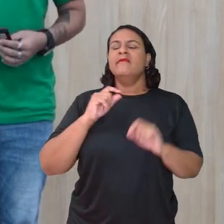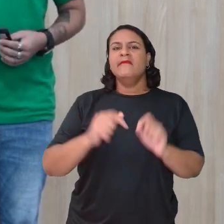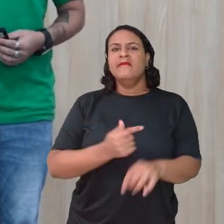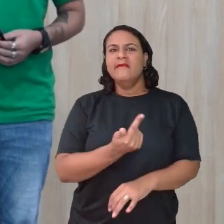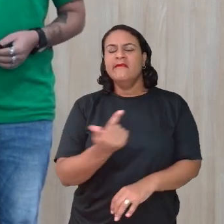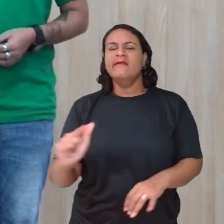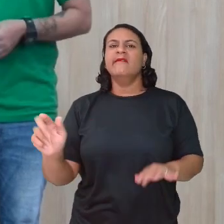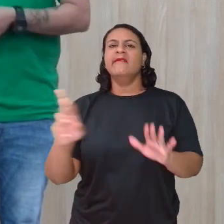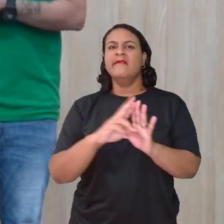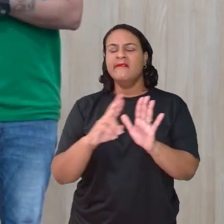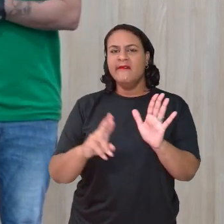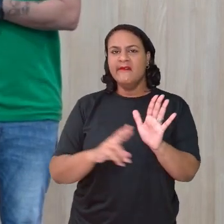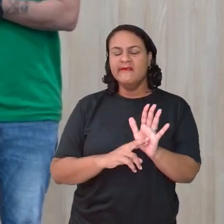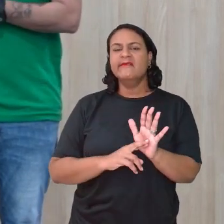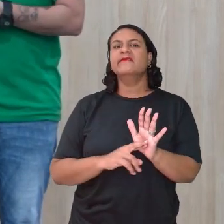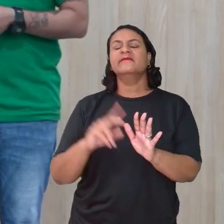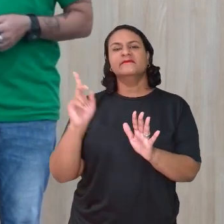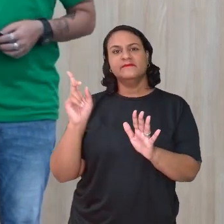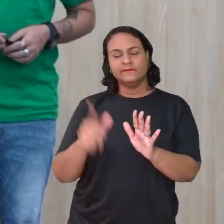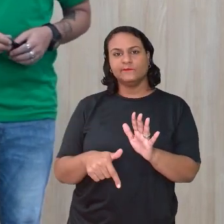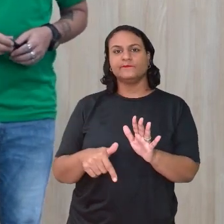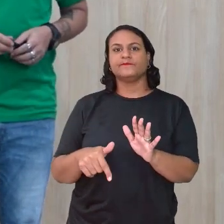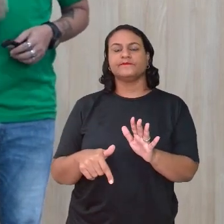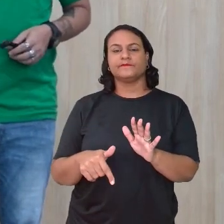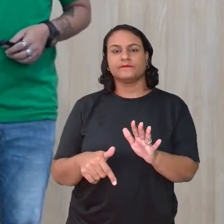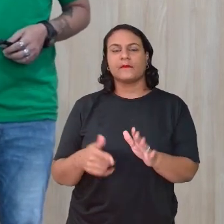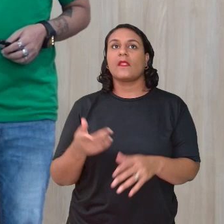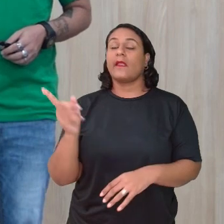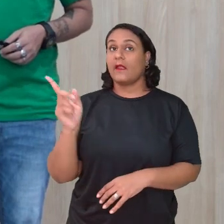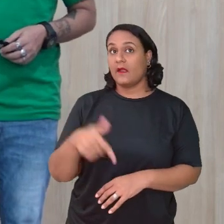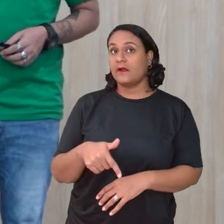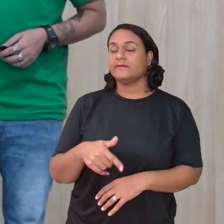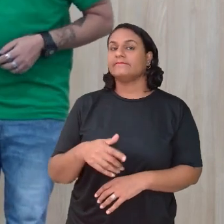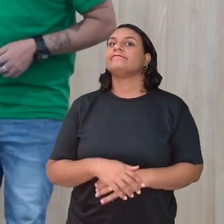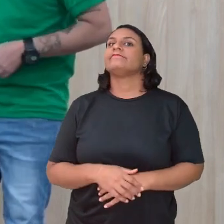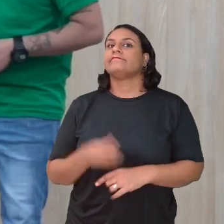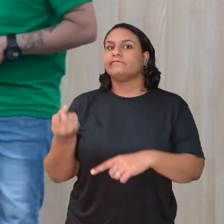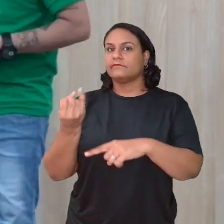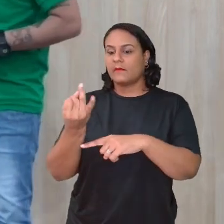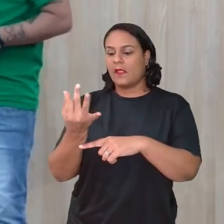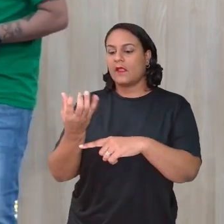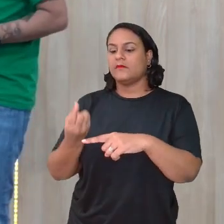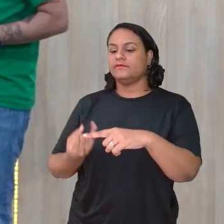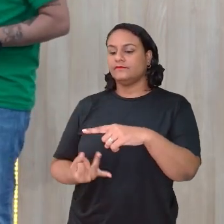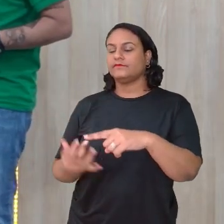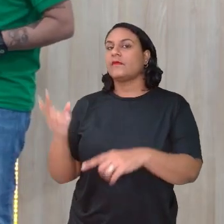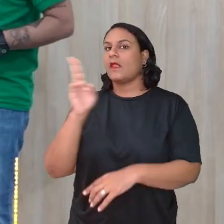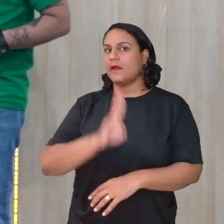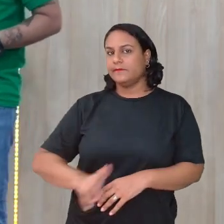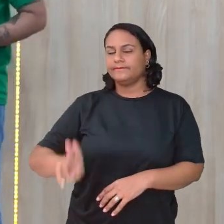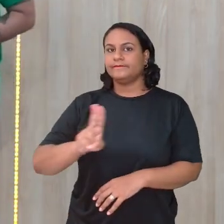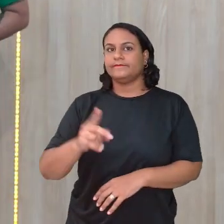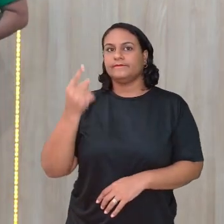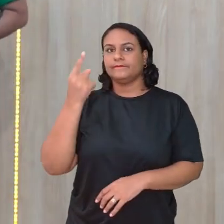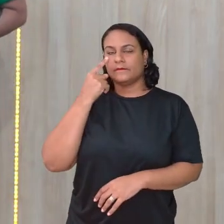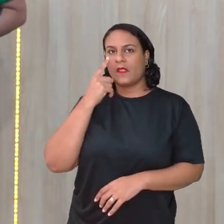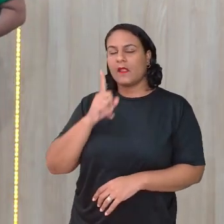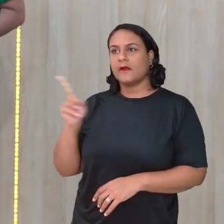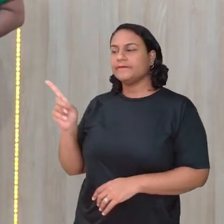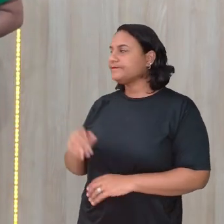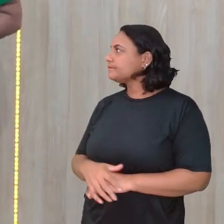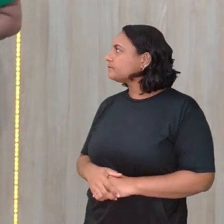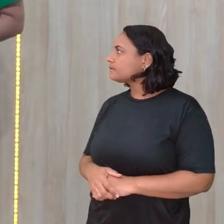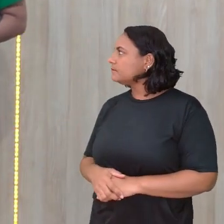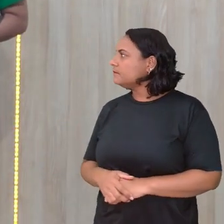outra representação, que é através de uma fração. Nesse caso aqui, observe, quando eu